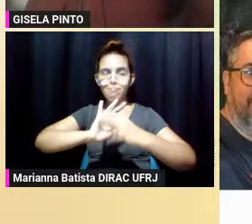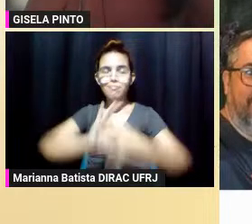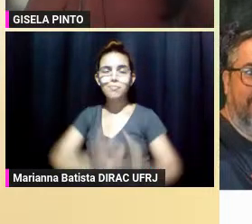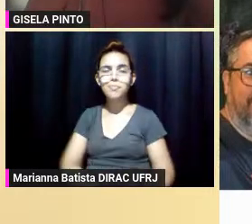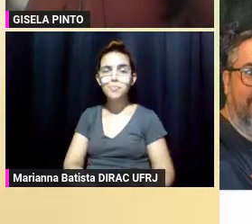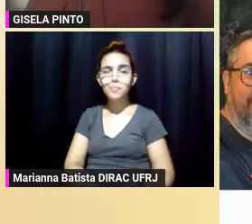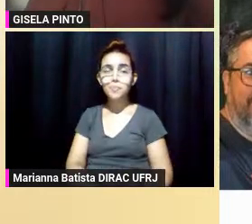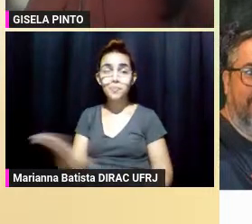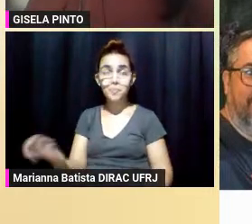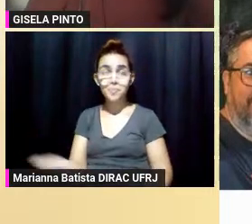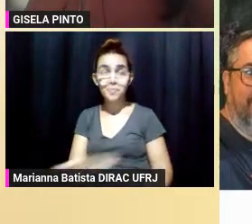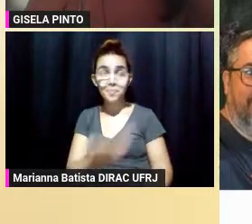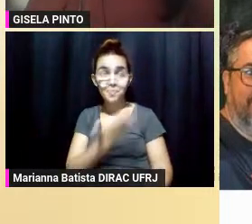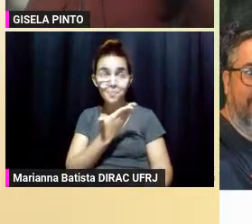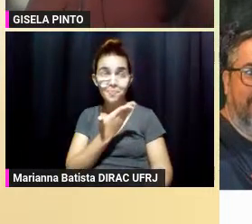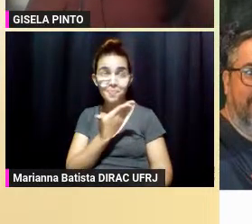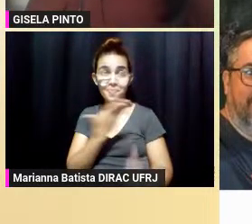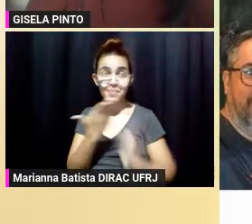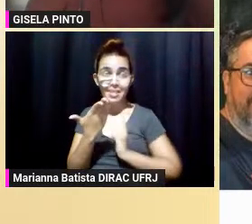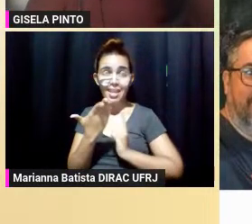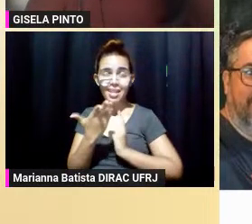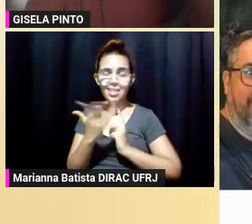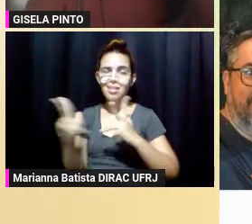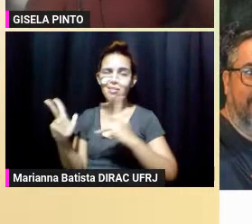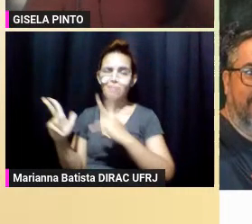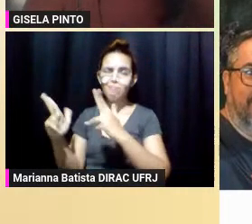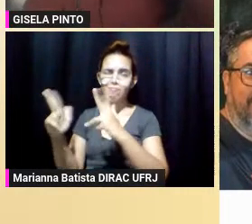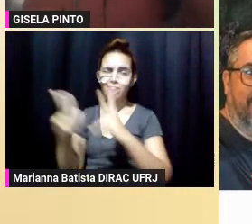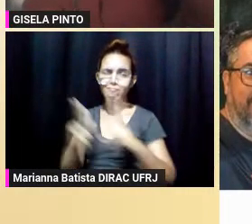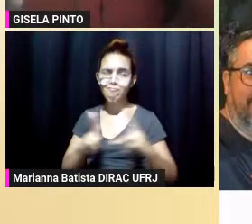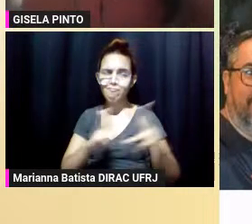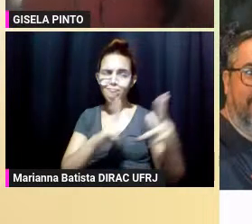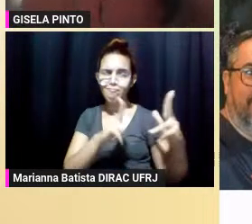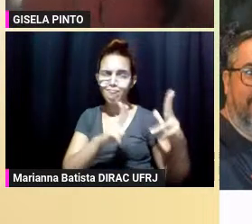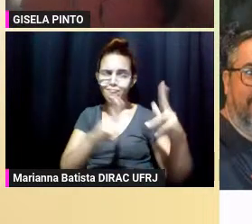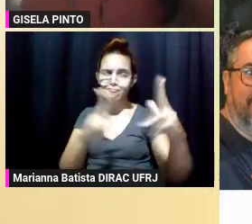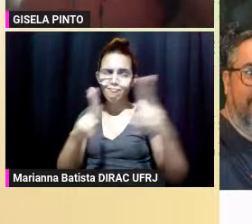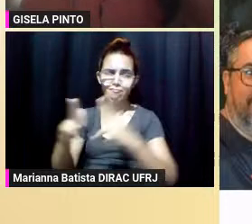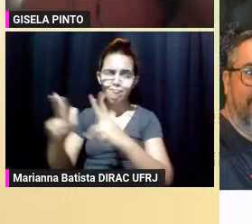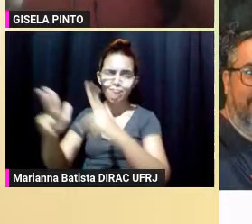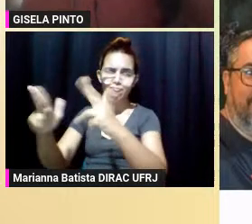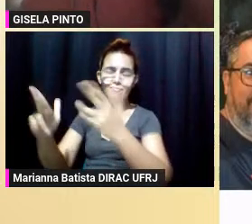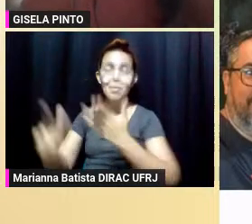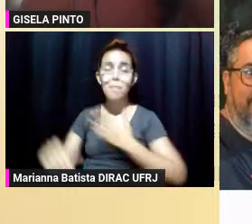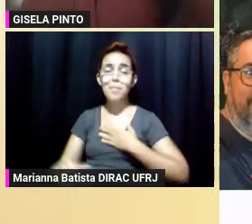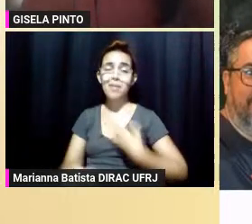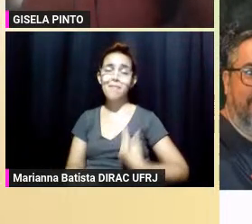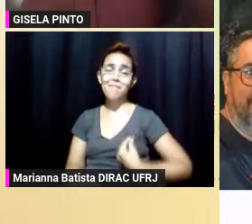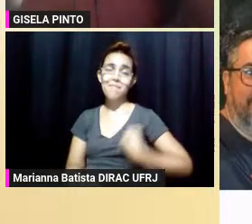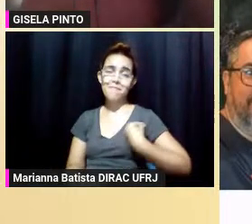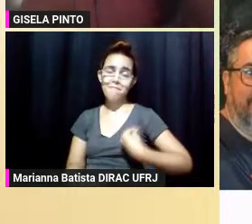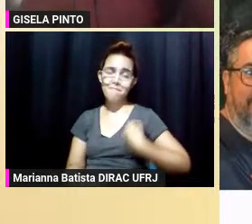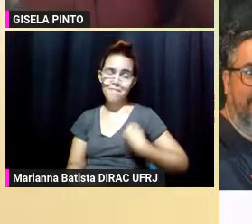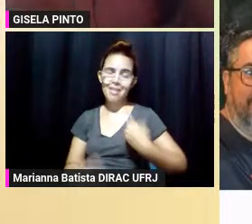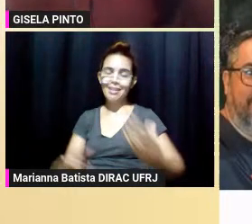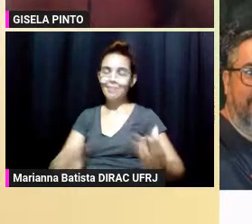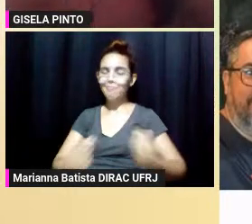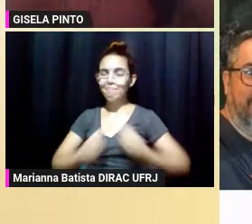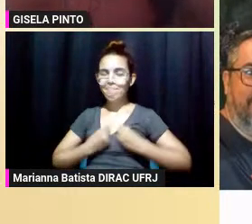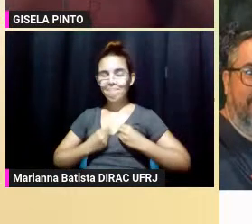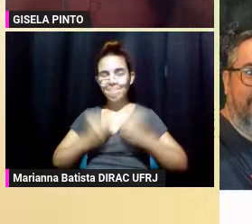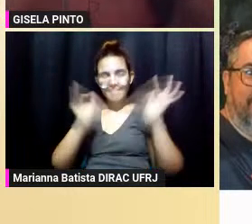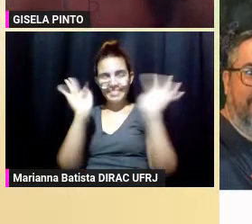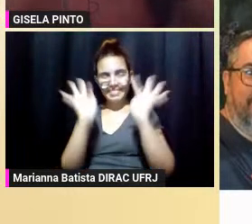Esses são alguns fragmentos e dimensões da minha vida e que me fazem muito feliz, né? O cuidado,